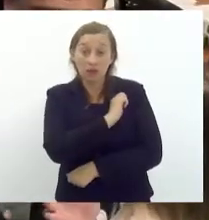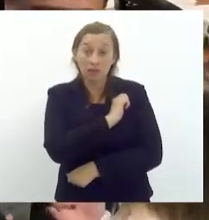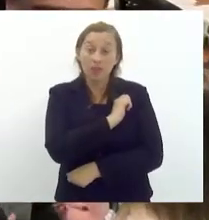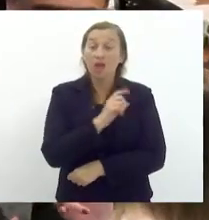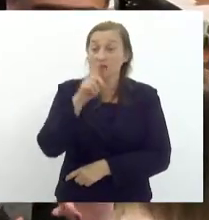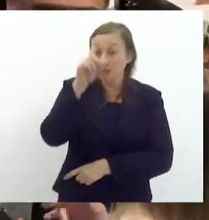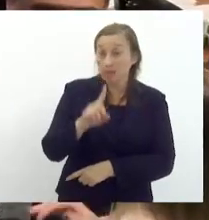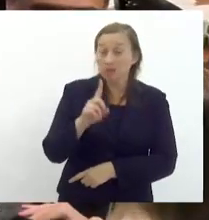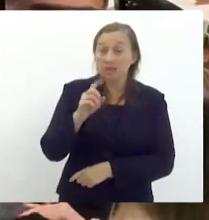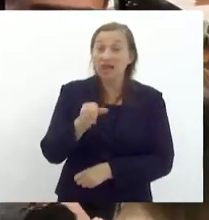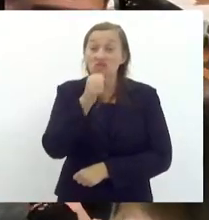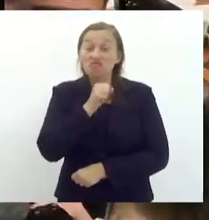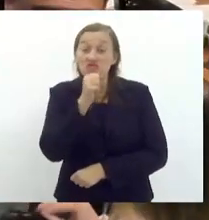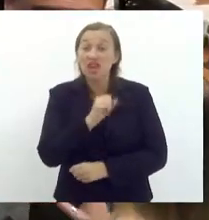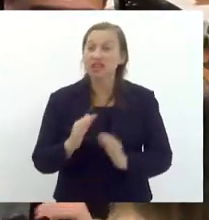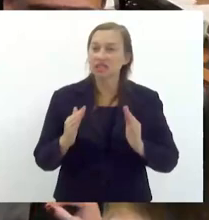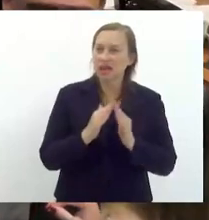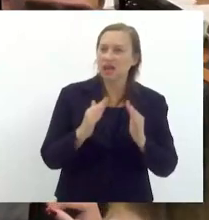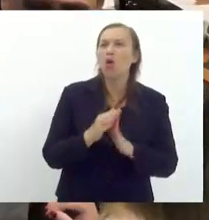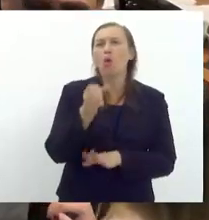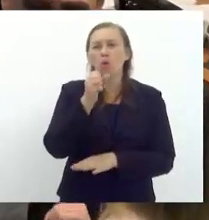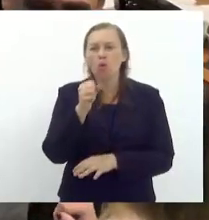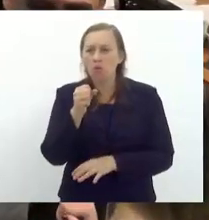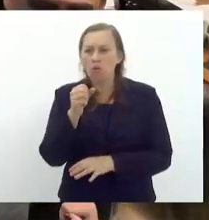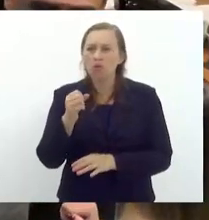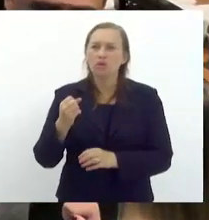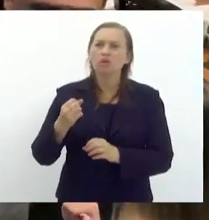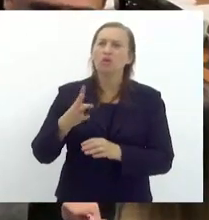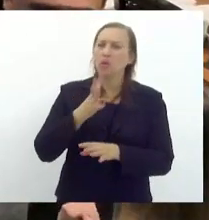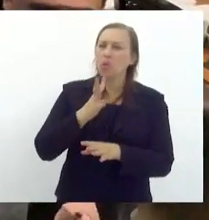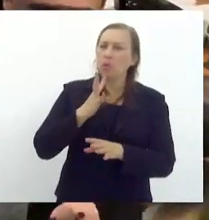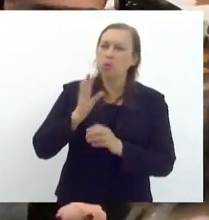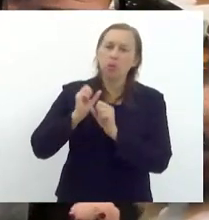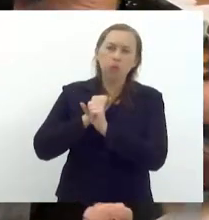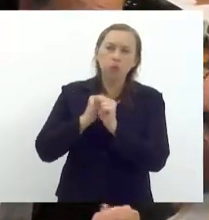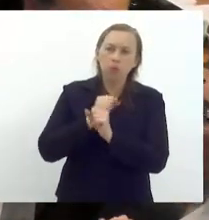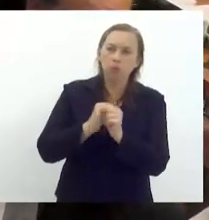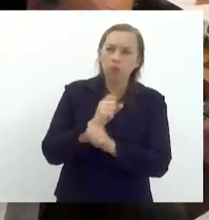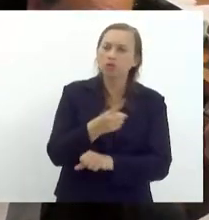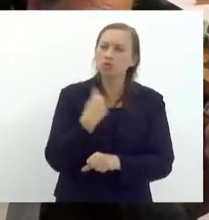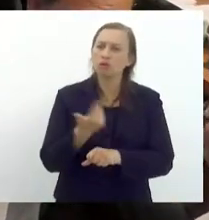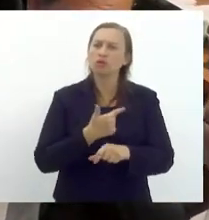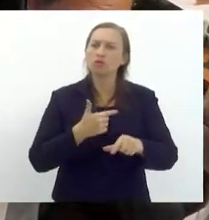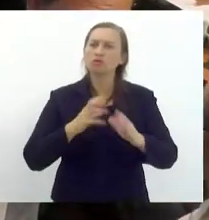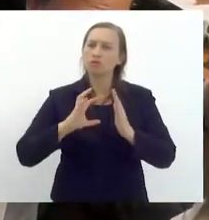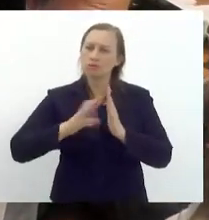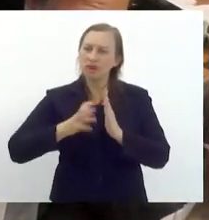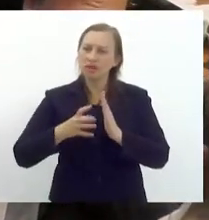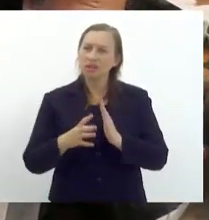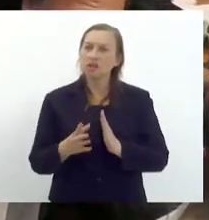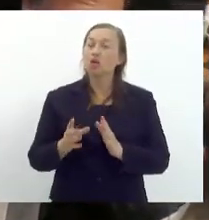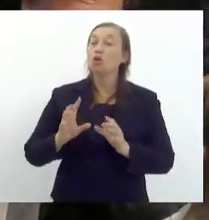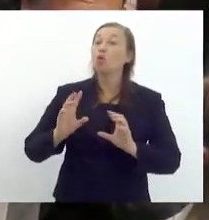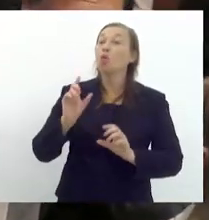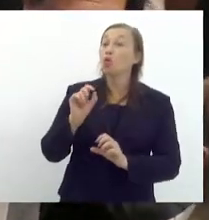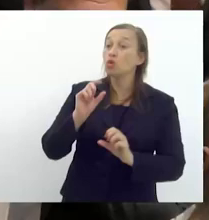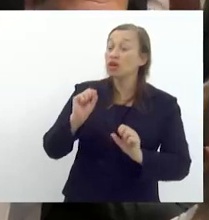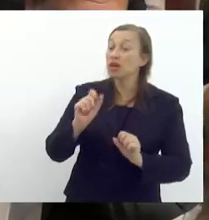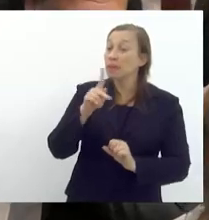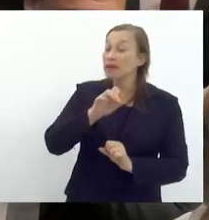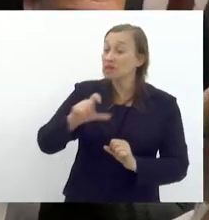na casa conheceu a nossa bancada desde a época de primórdios o que o pessoal sempre defendeu